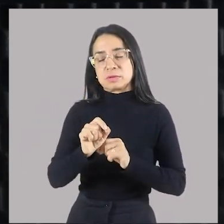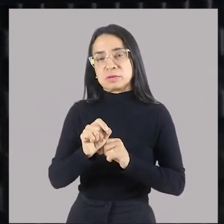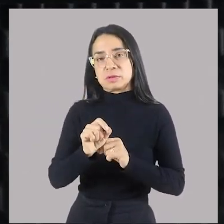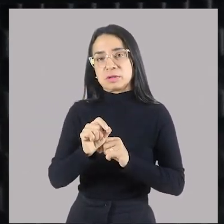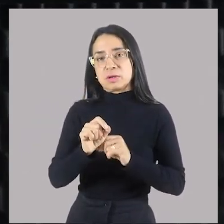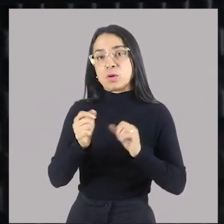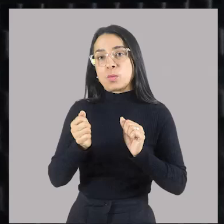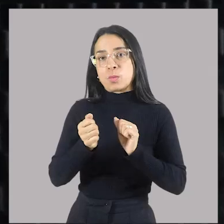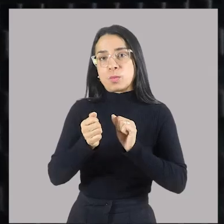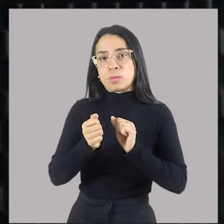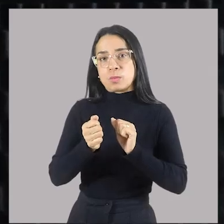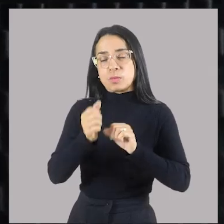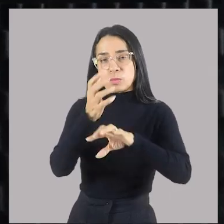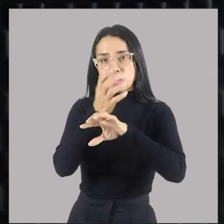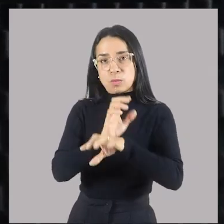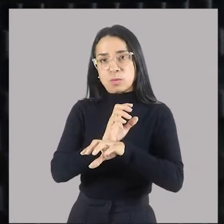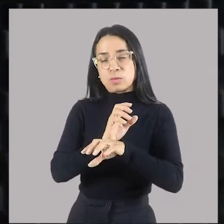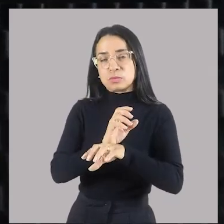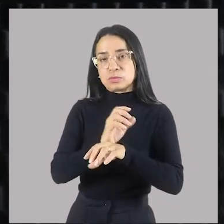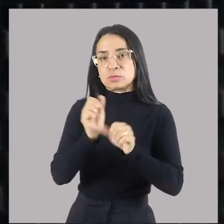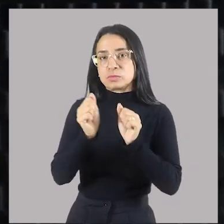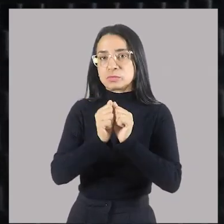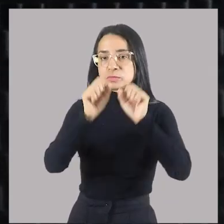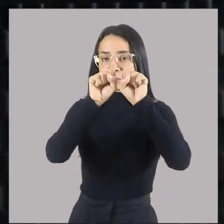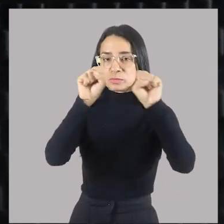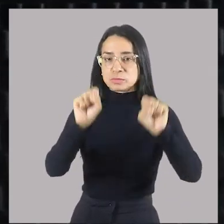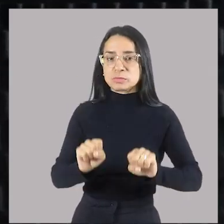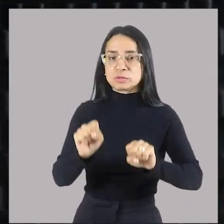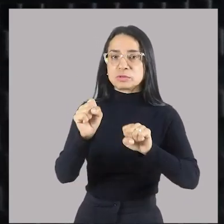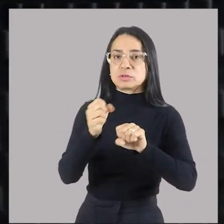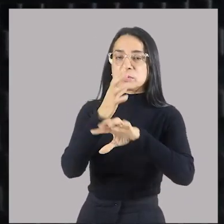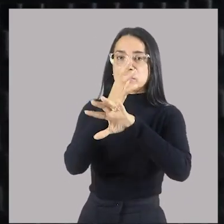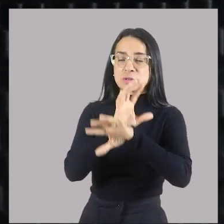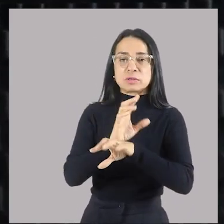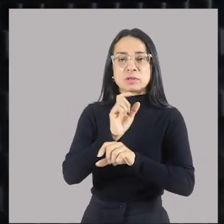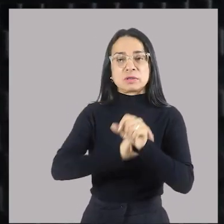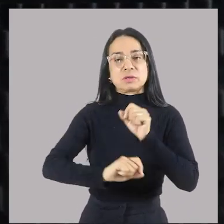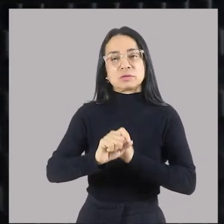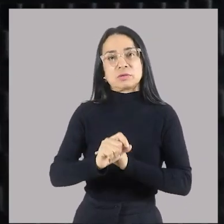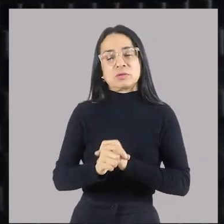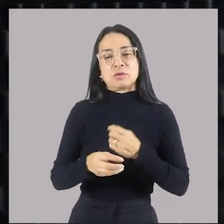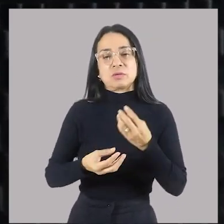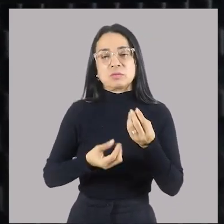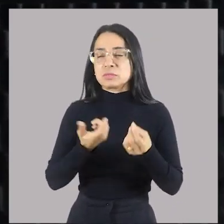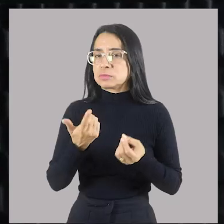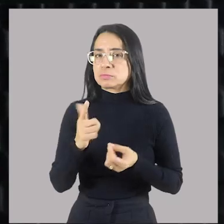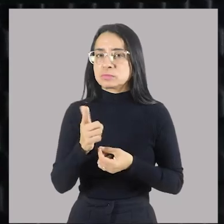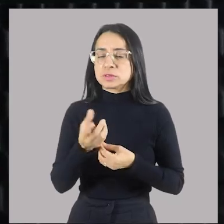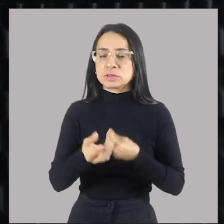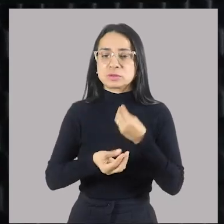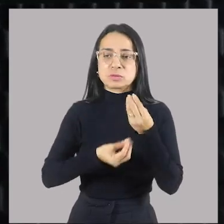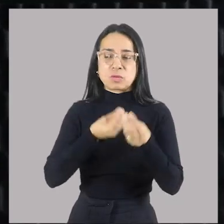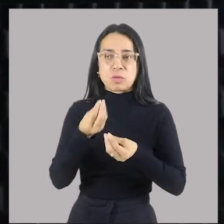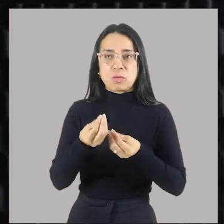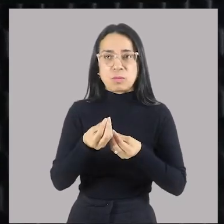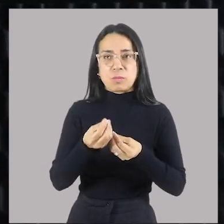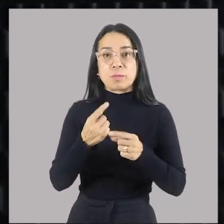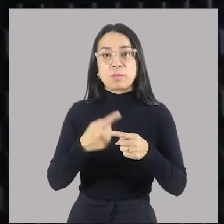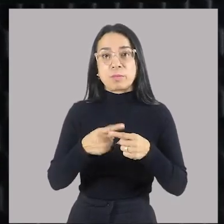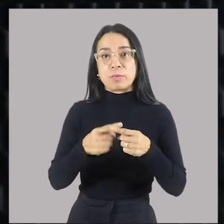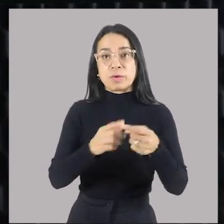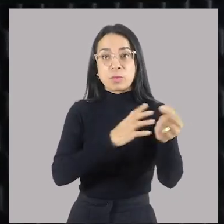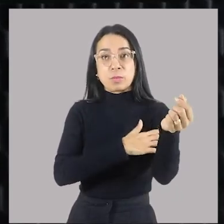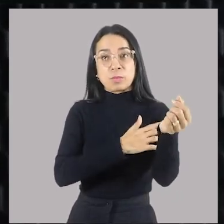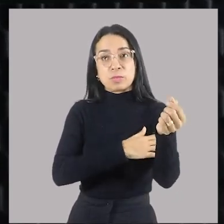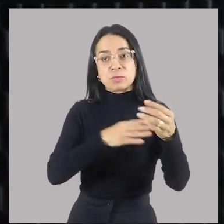osso juntamente com o sistema esquelético, a gente não seria capaz, tendo em vista que o músculo é um tecido mole, Então